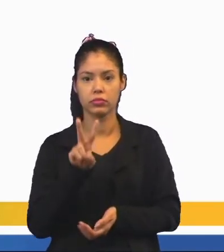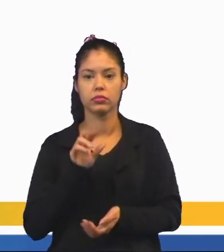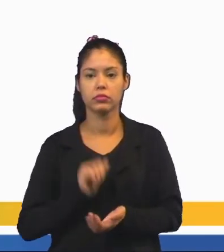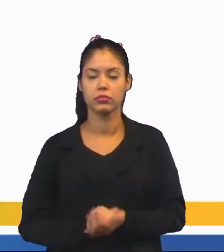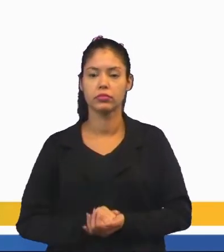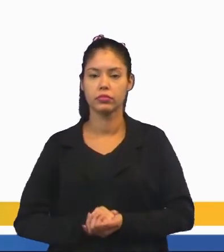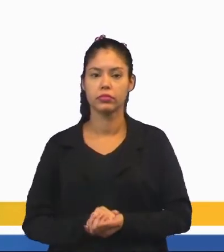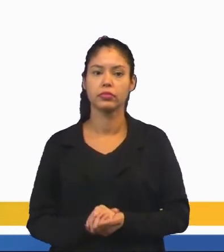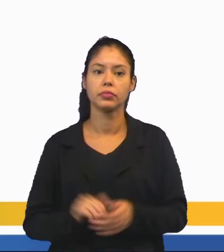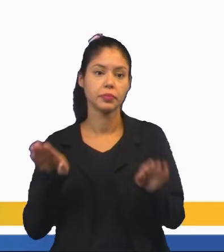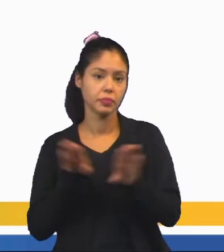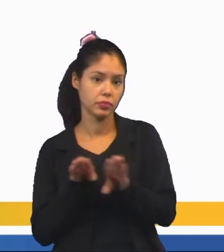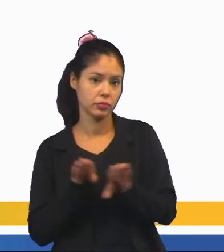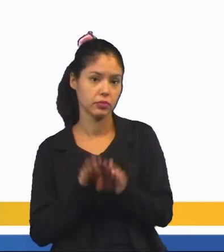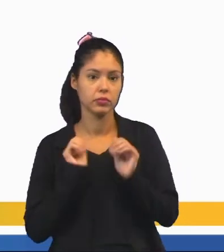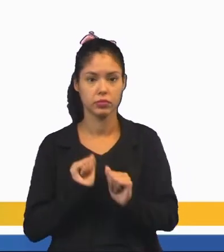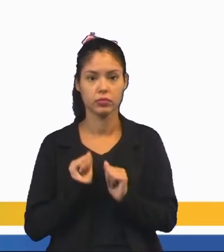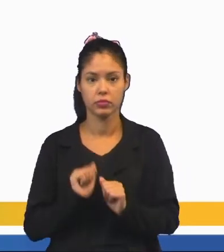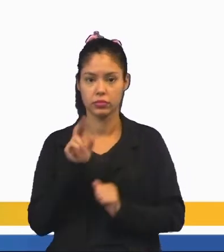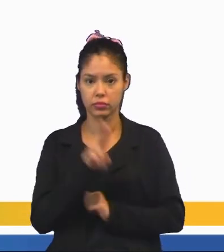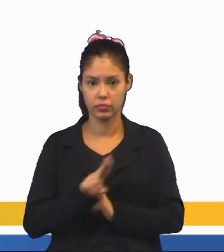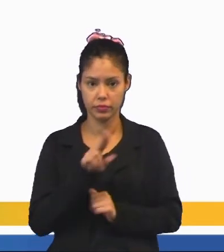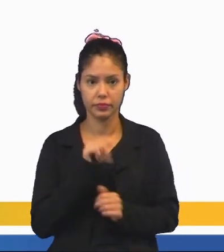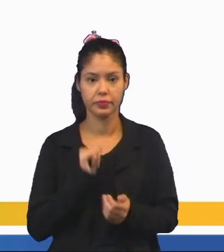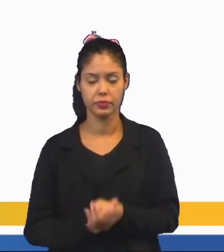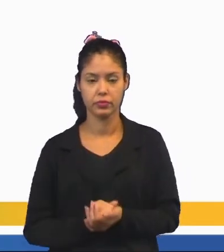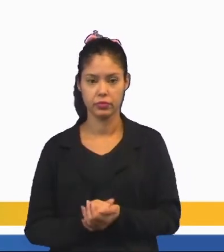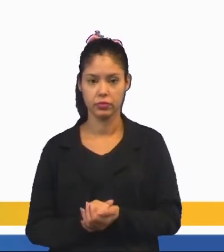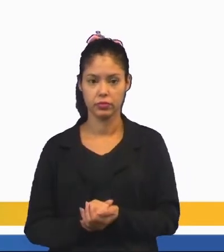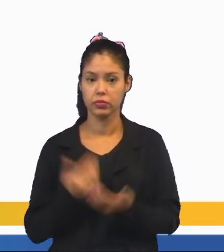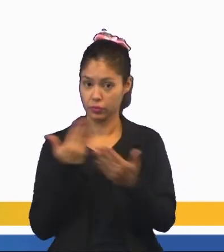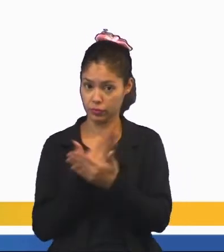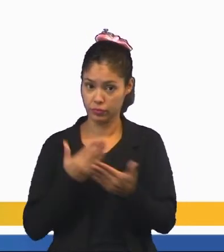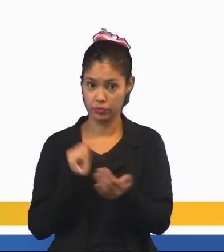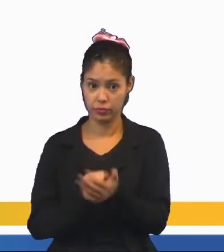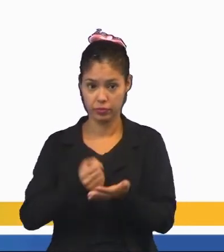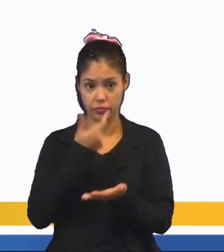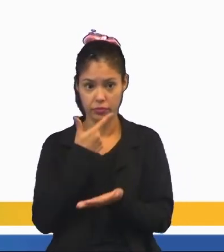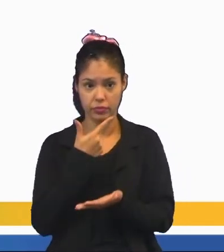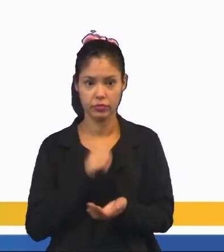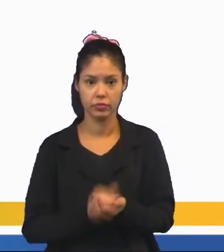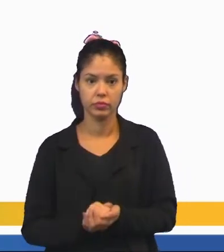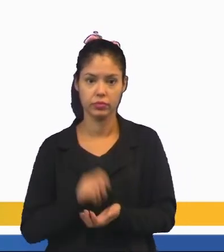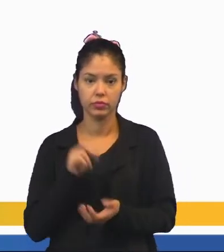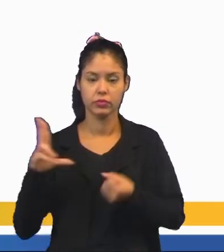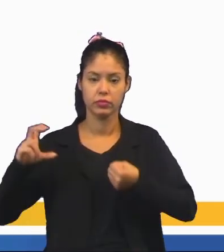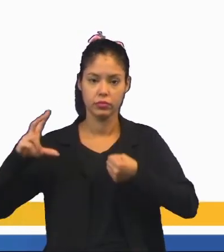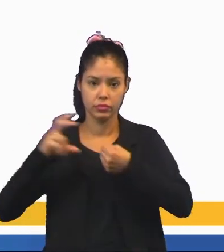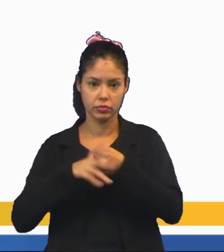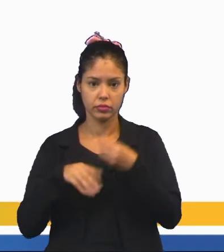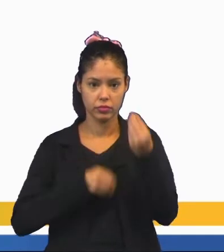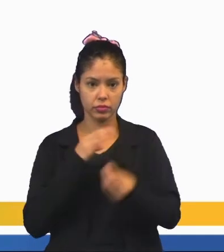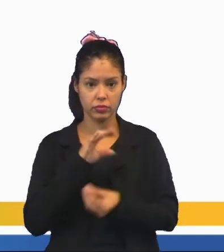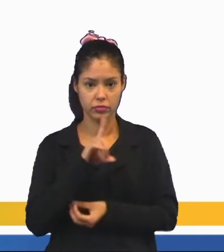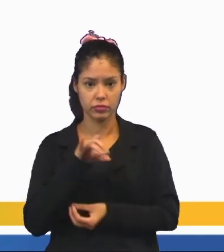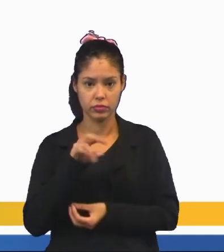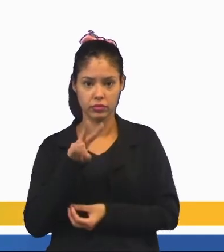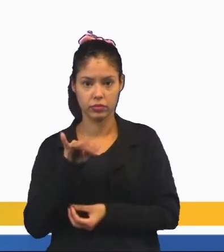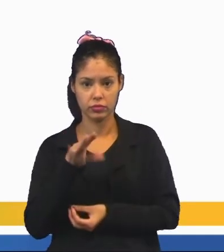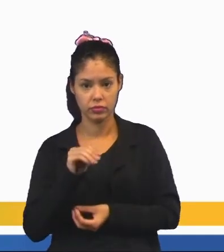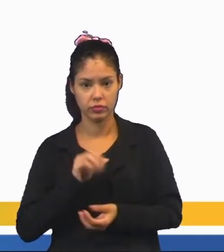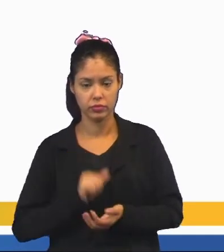contra HSV. Também pode ser utilizado. Tratamento: medicamentos antivirais como